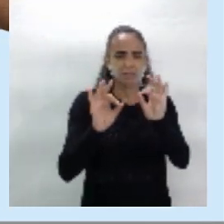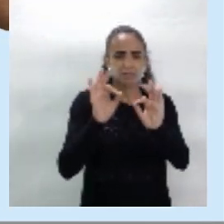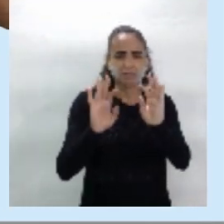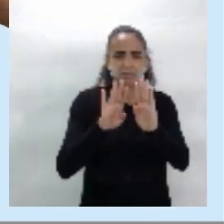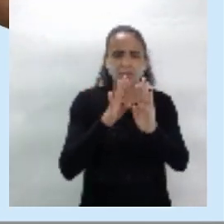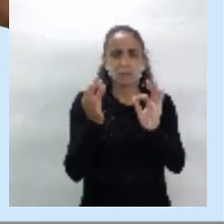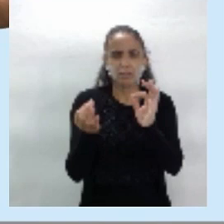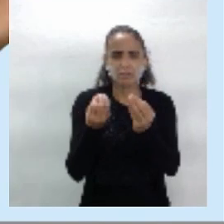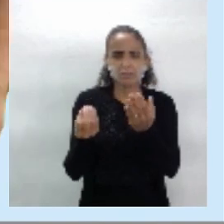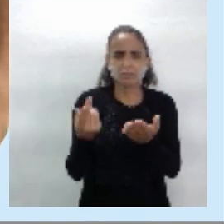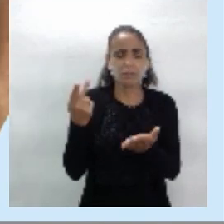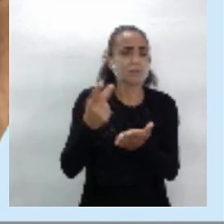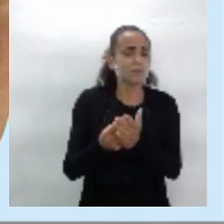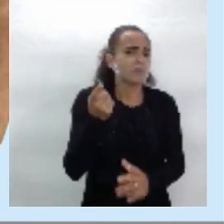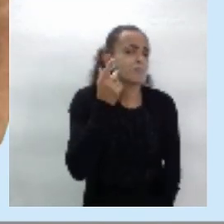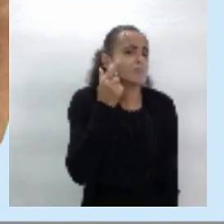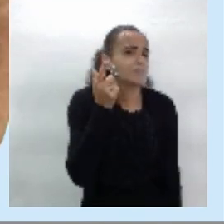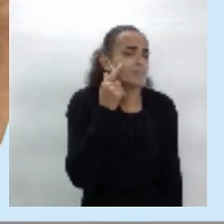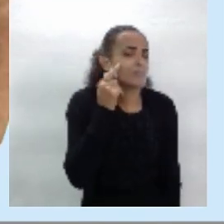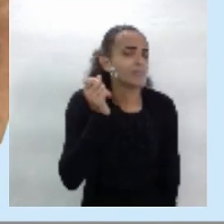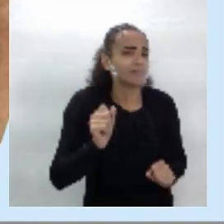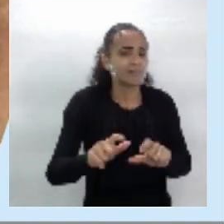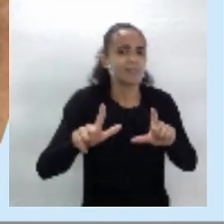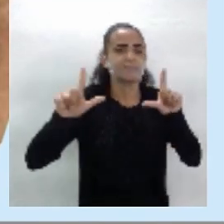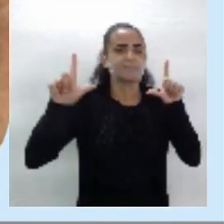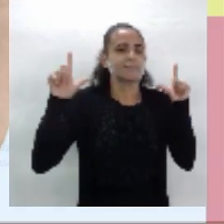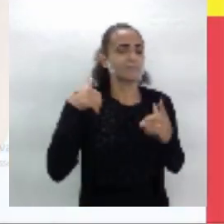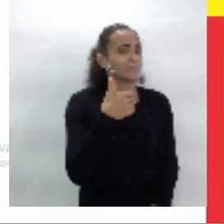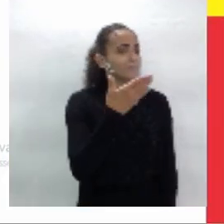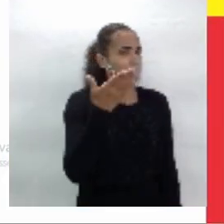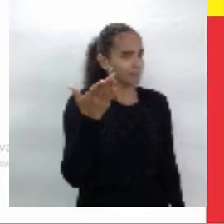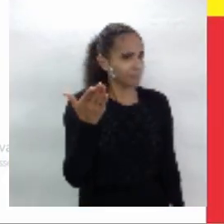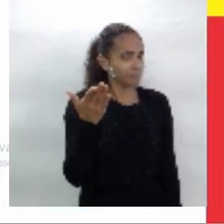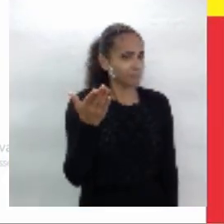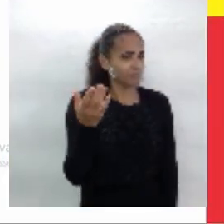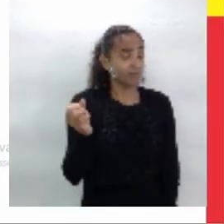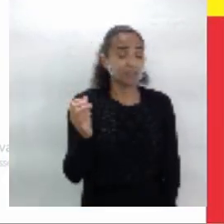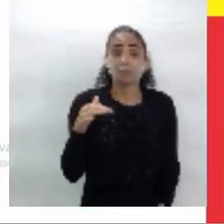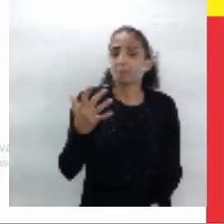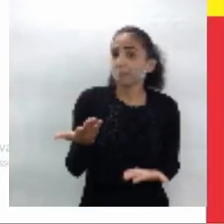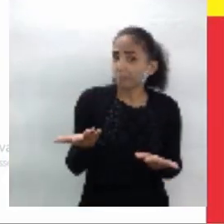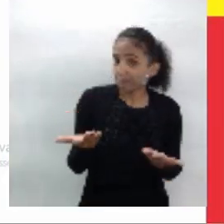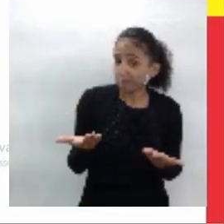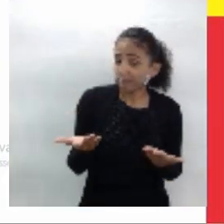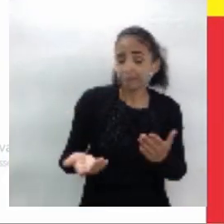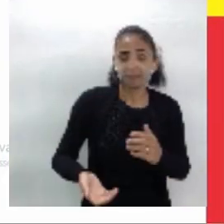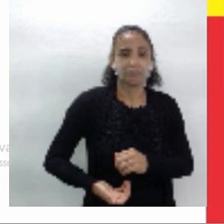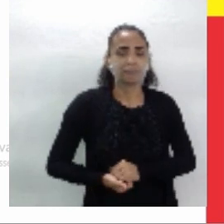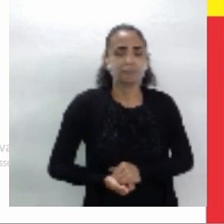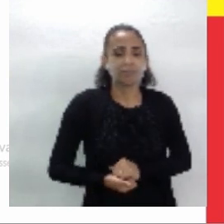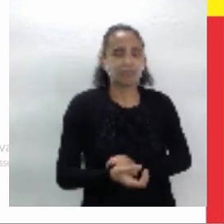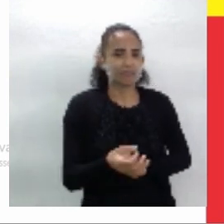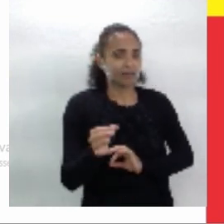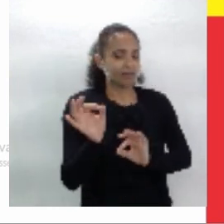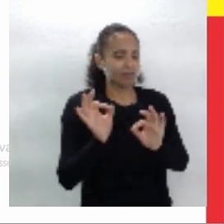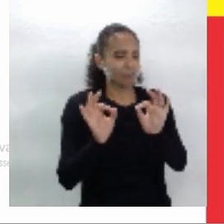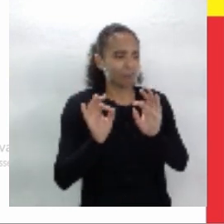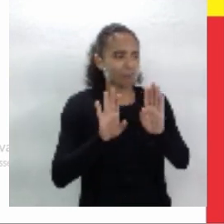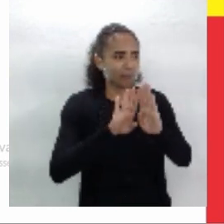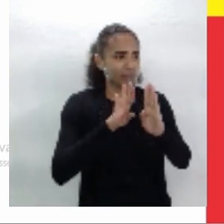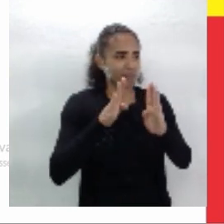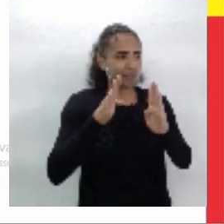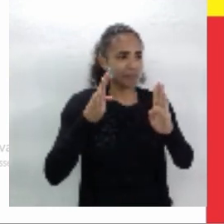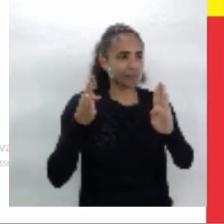de um... quê? Veja aí, na tela de vocês. Seguinte. Então, ó, que vai ficar... Isso é